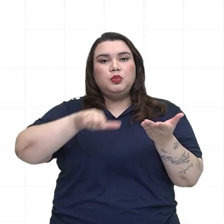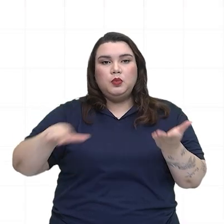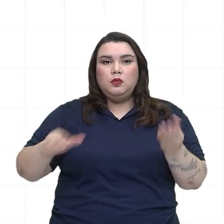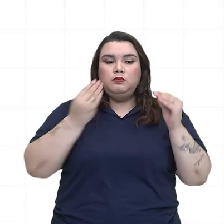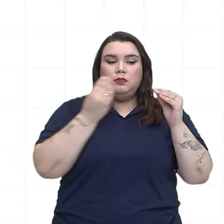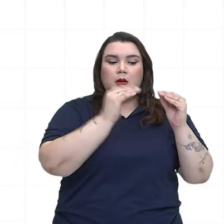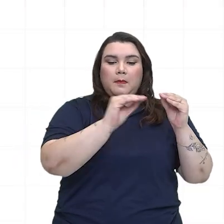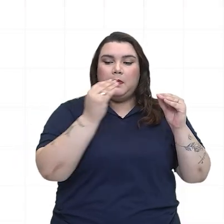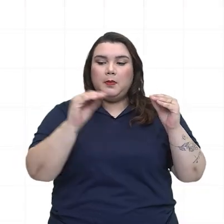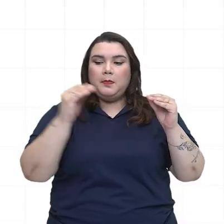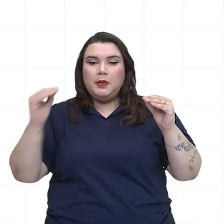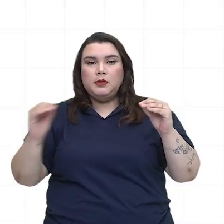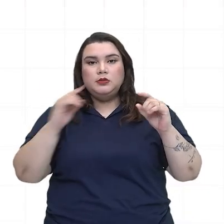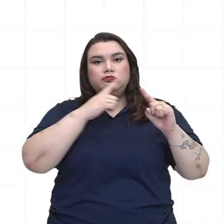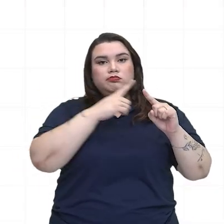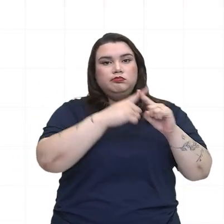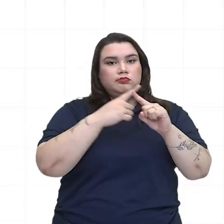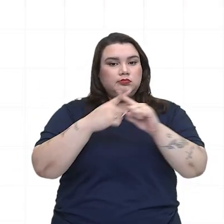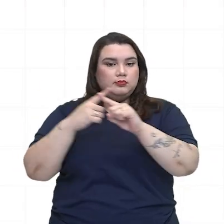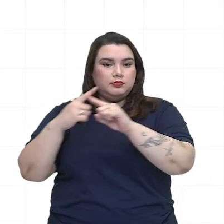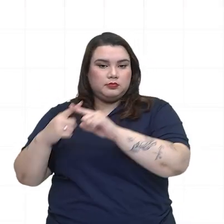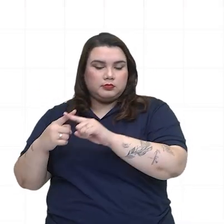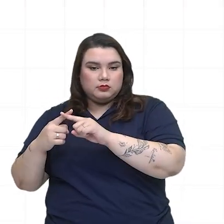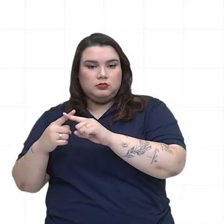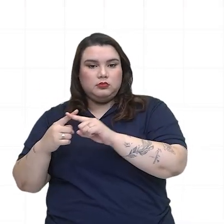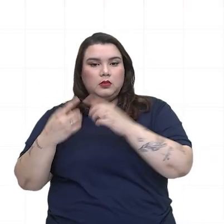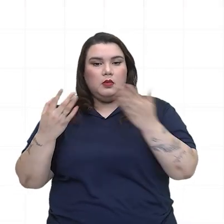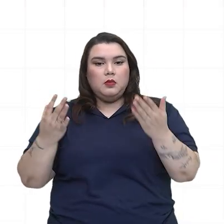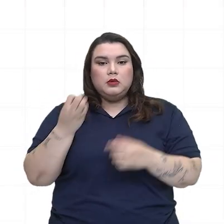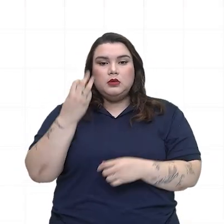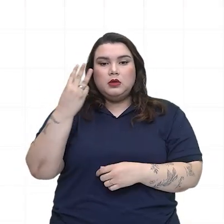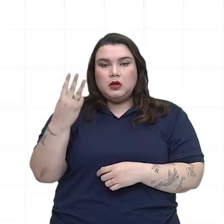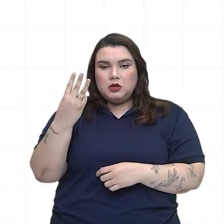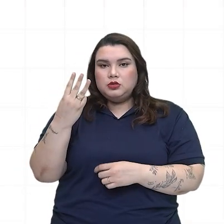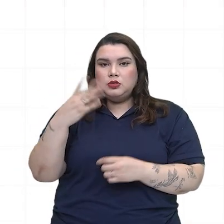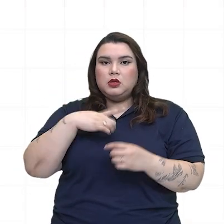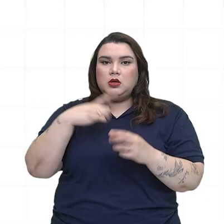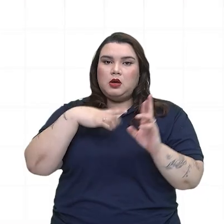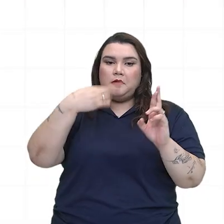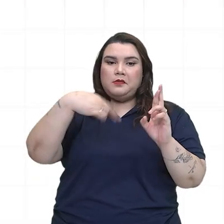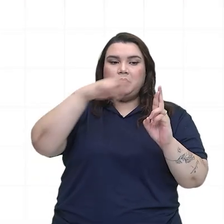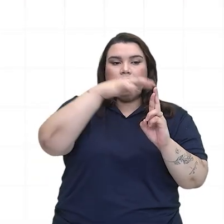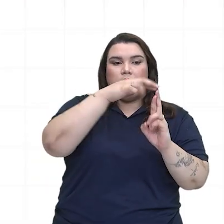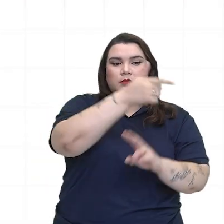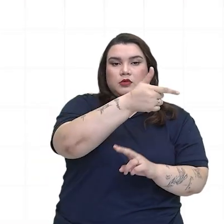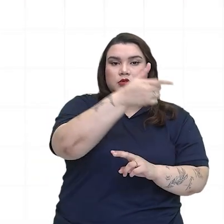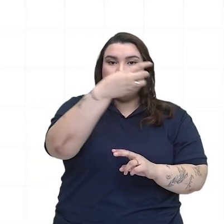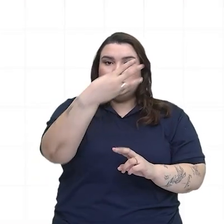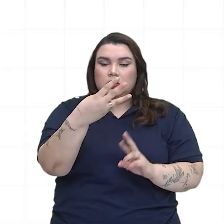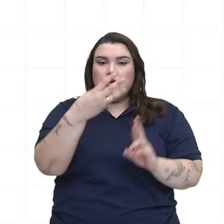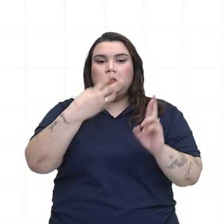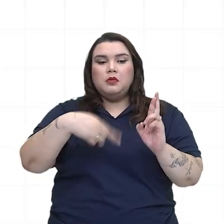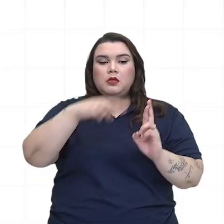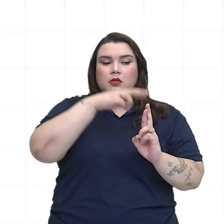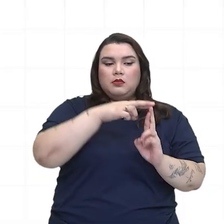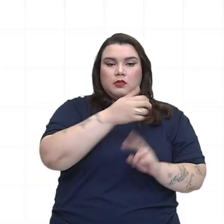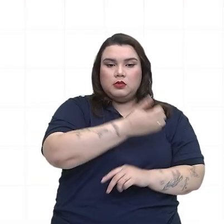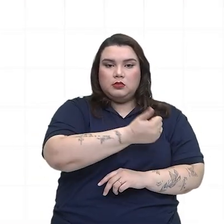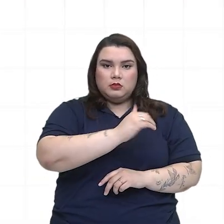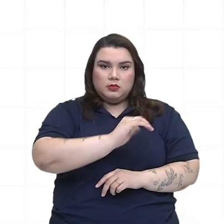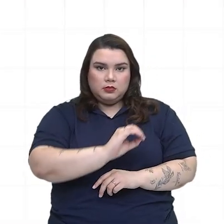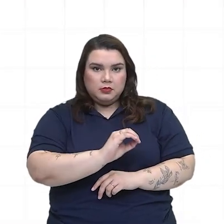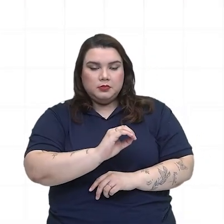mesma propriedade. O expoente 3 aqui, ele vale tanto para o 23 quanto para o